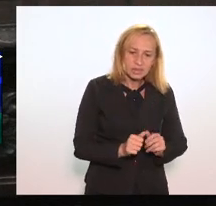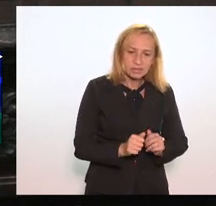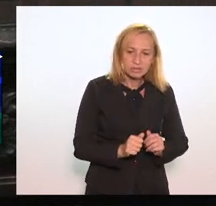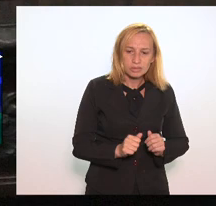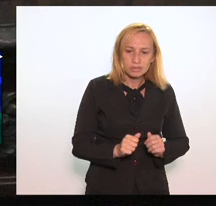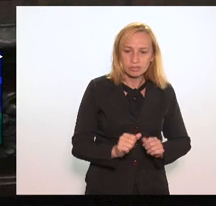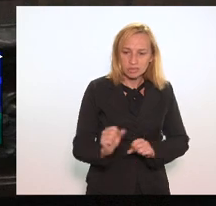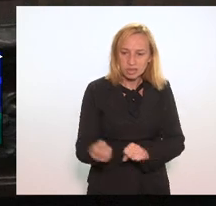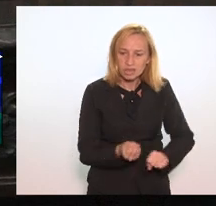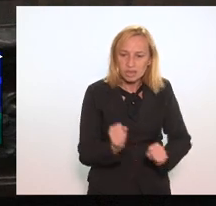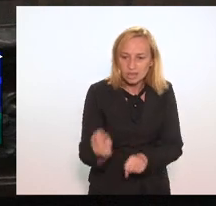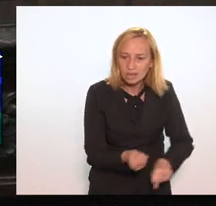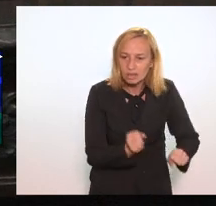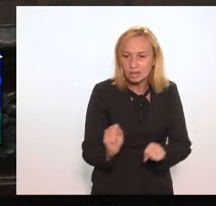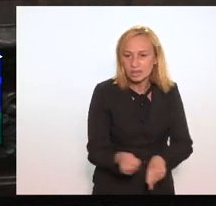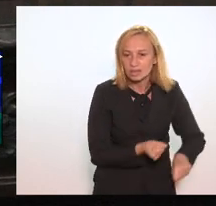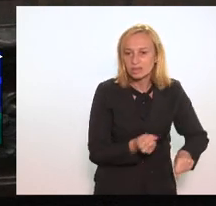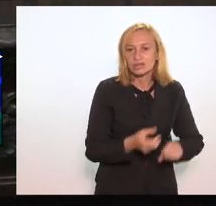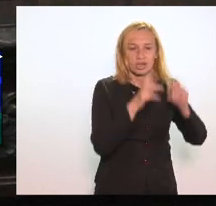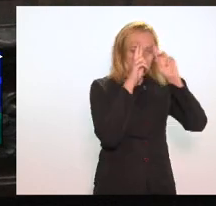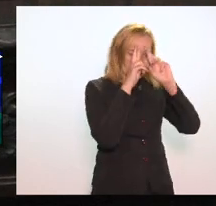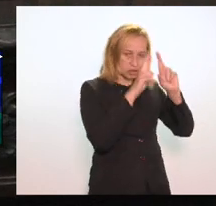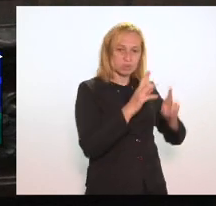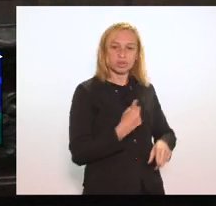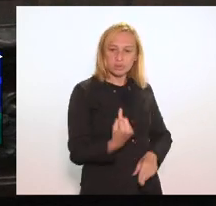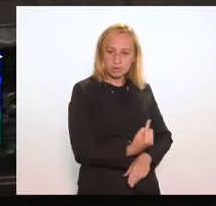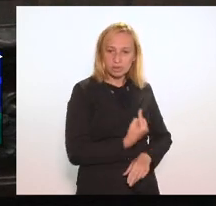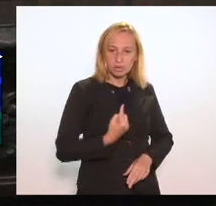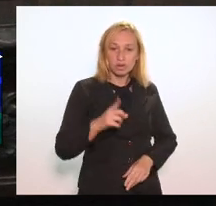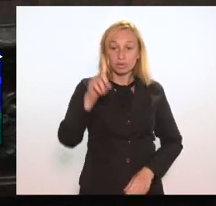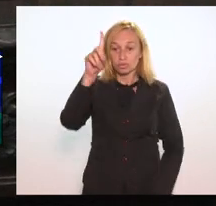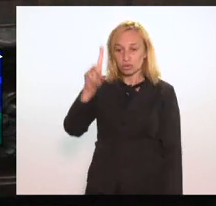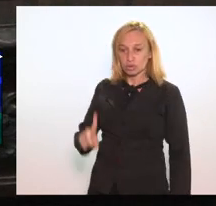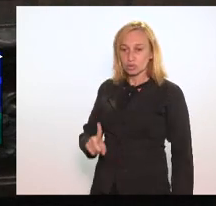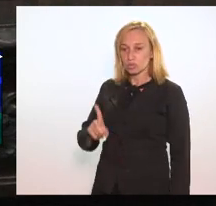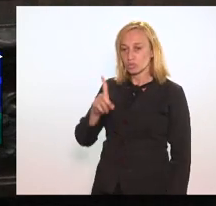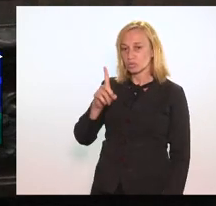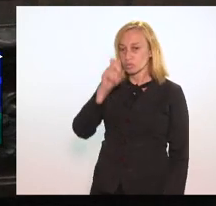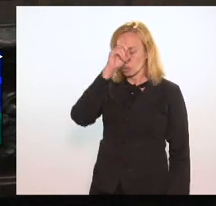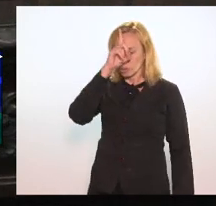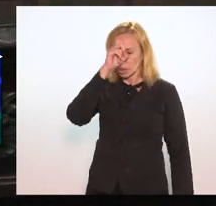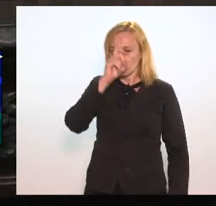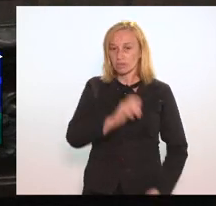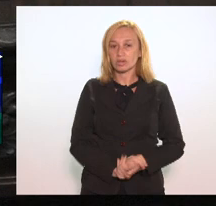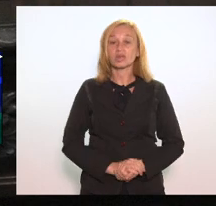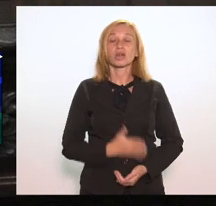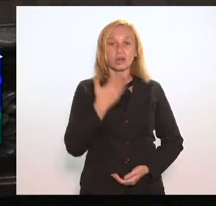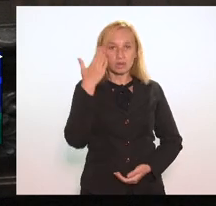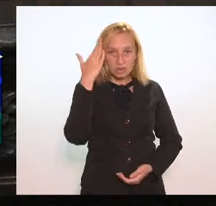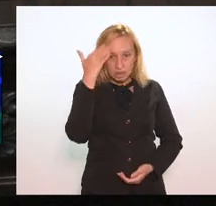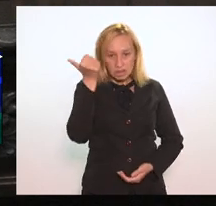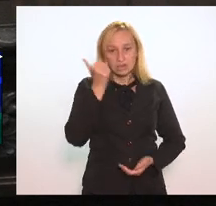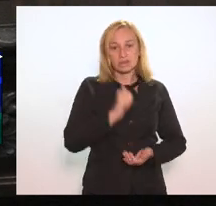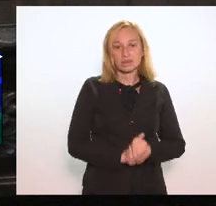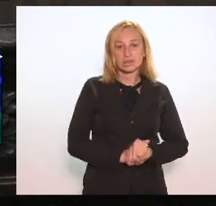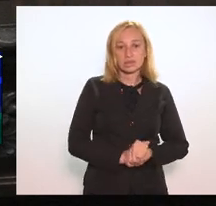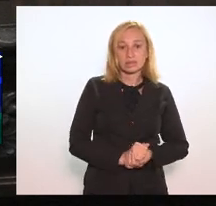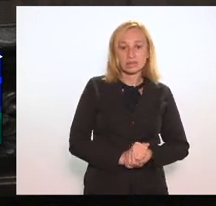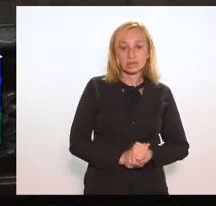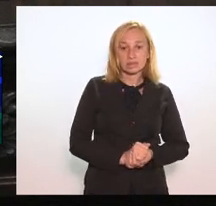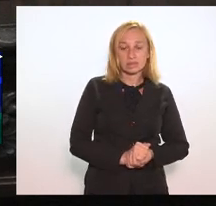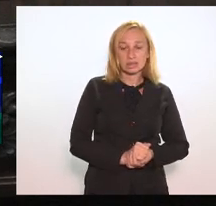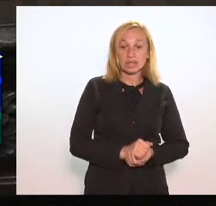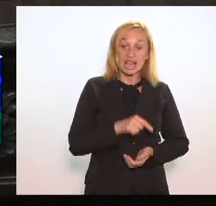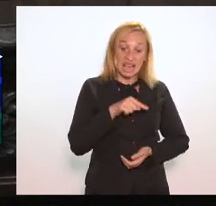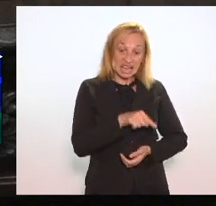que merece o nosso carinho nosso respeito ao diretor do hospital coisa eu sei que sem